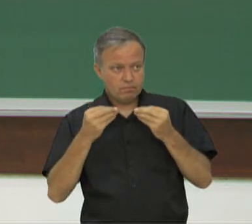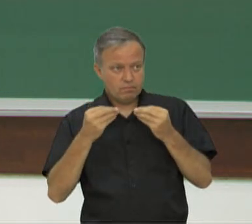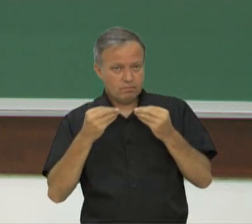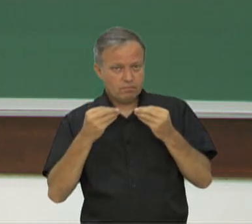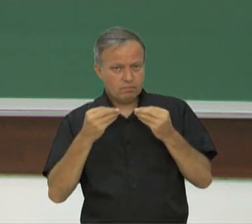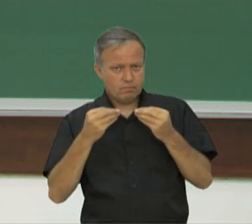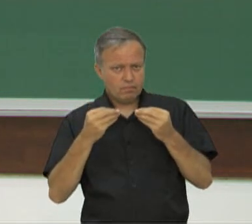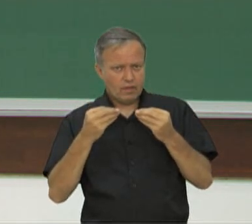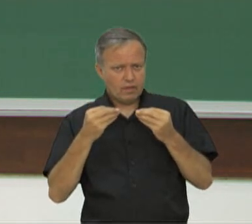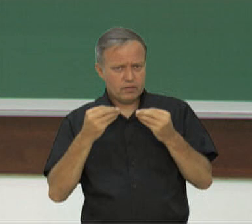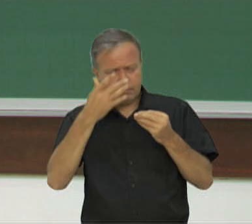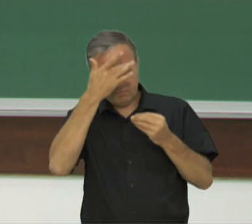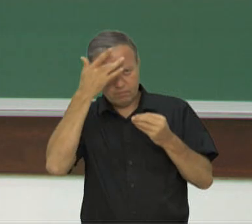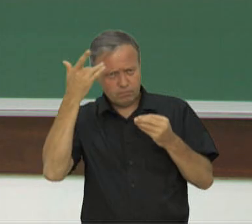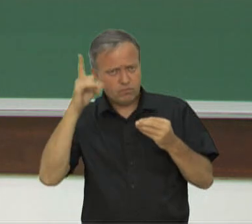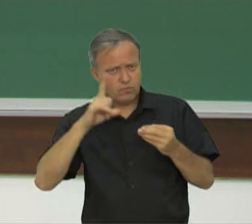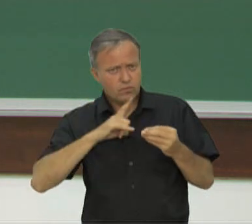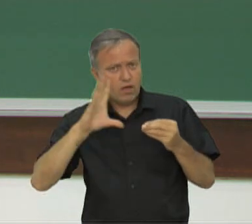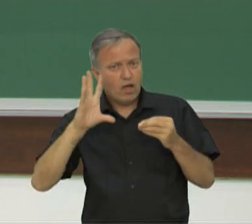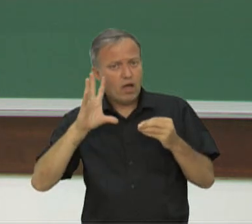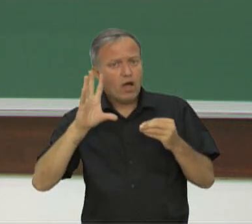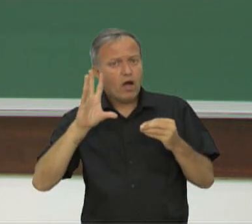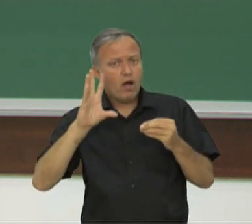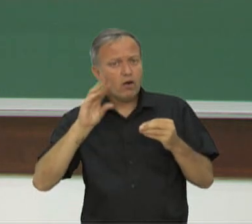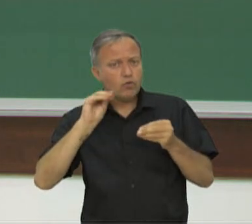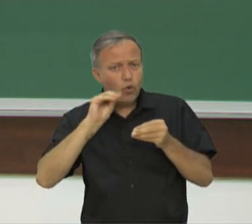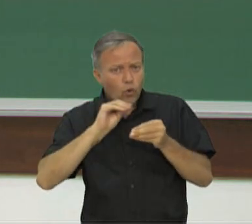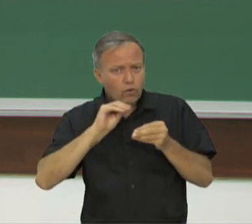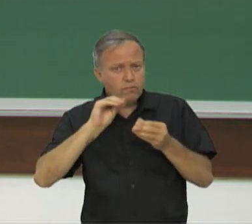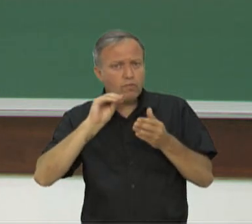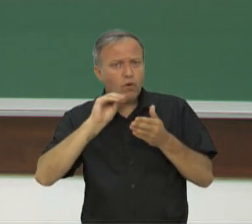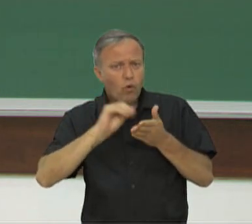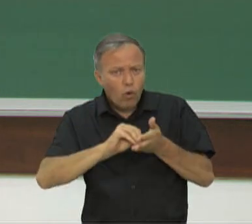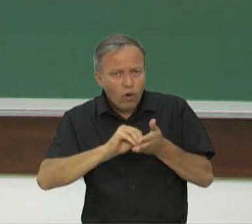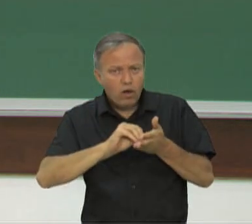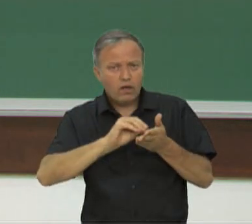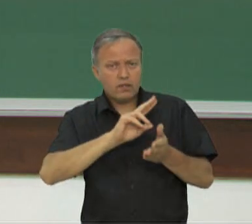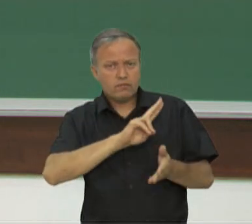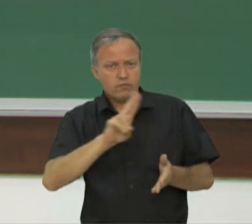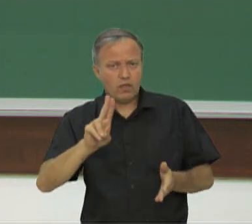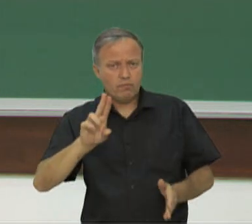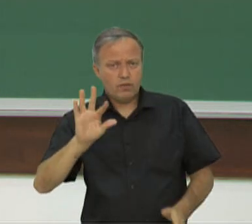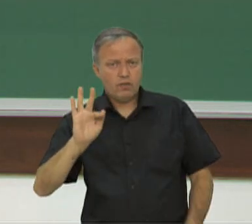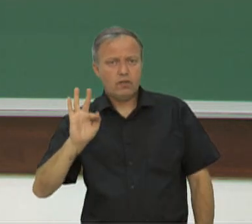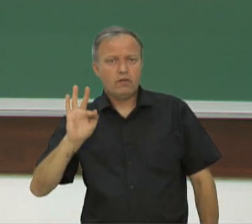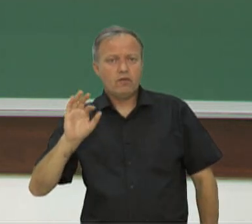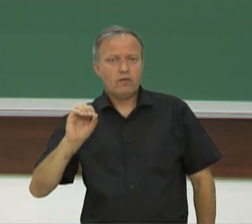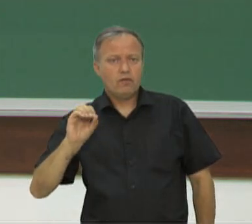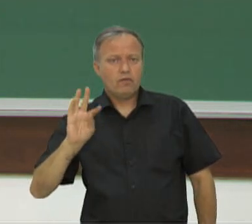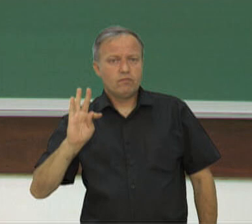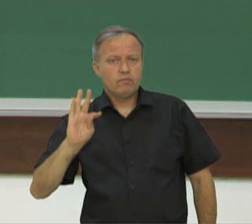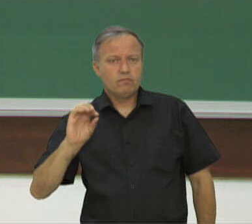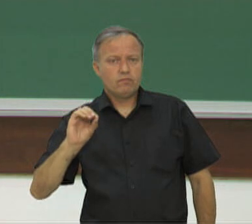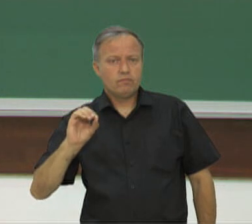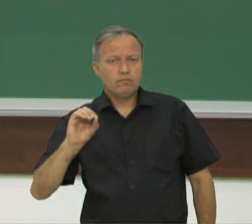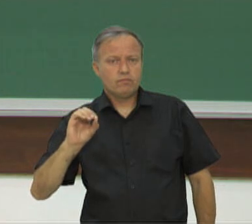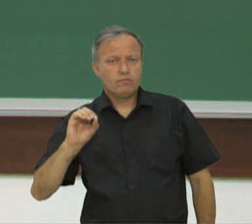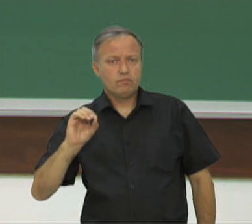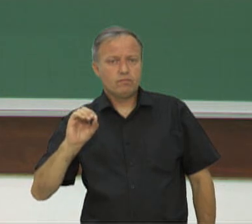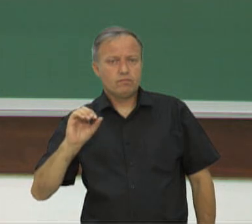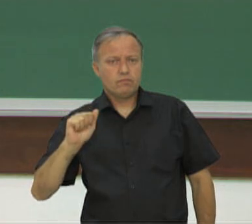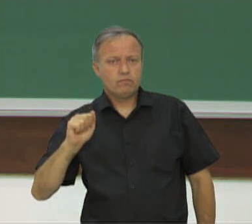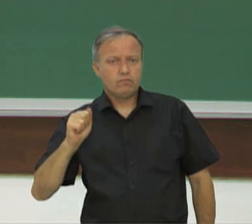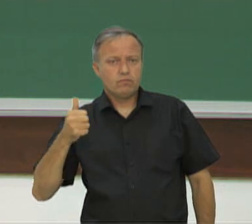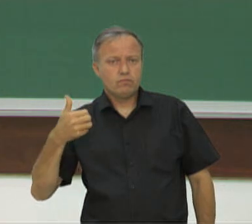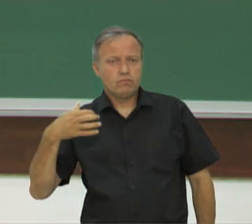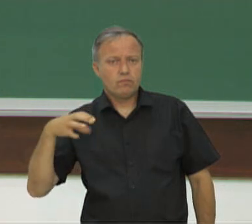de fotoação, né? Que é uma fotografia de uma ação que está acontecendo naquele momento.